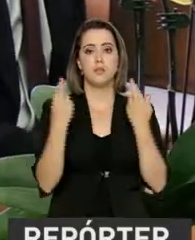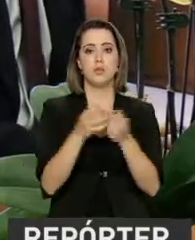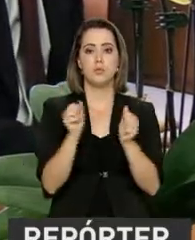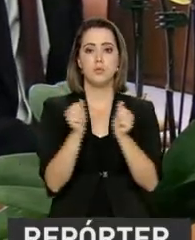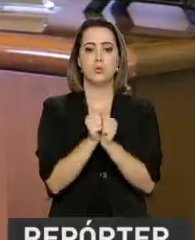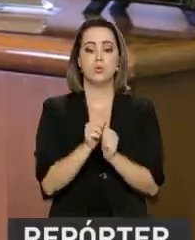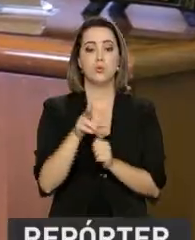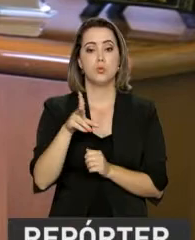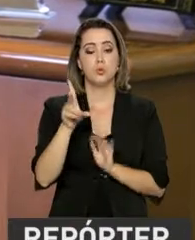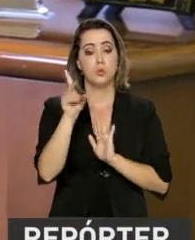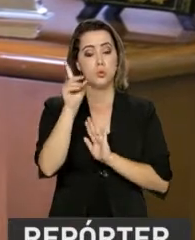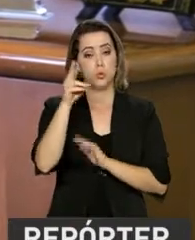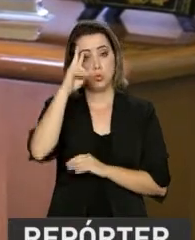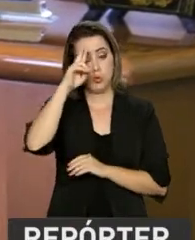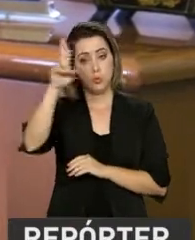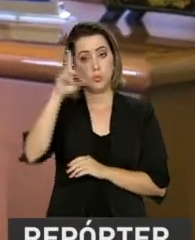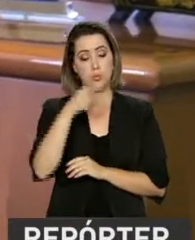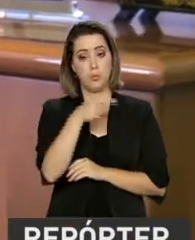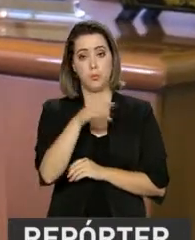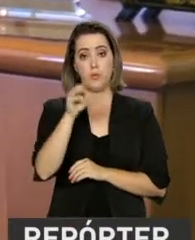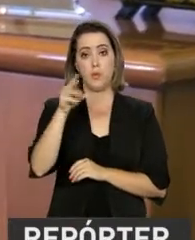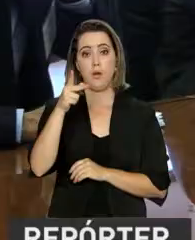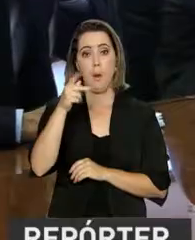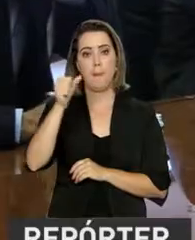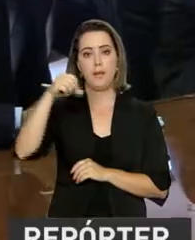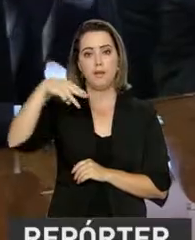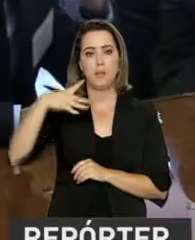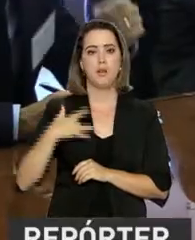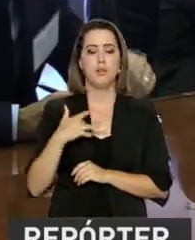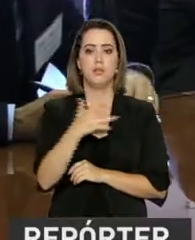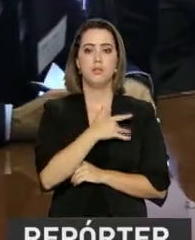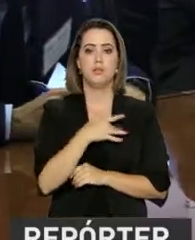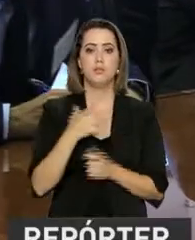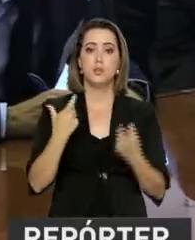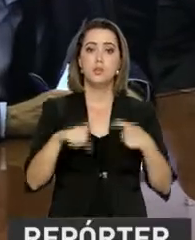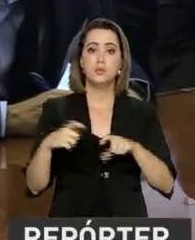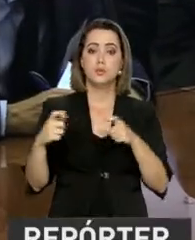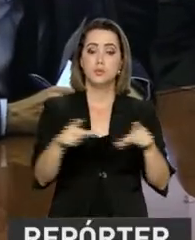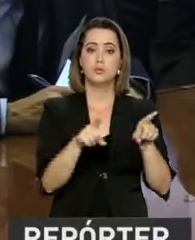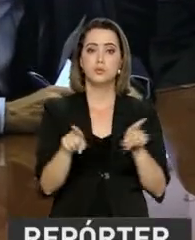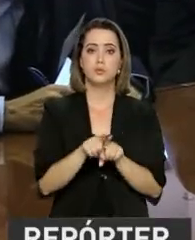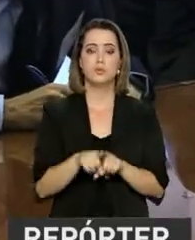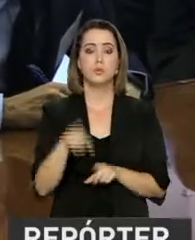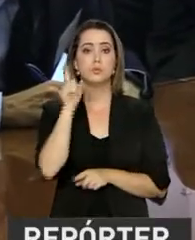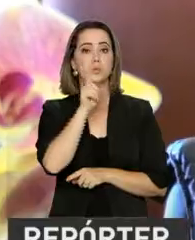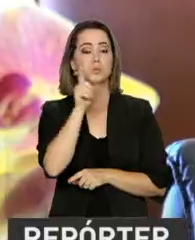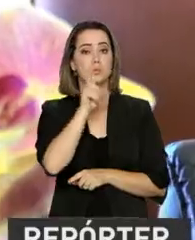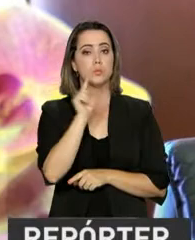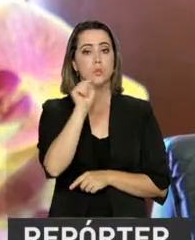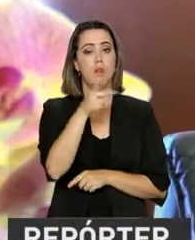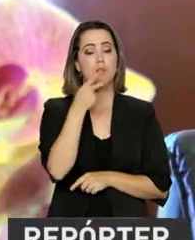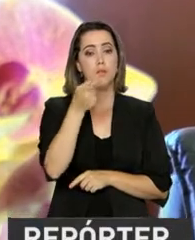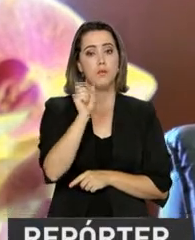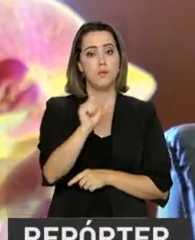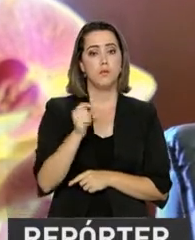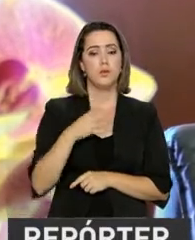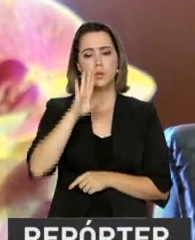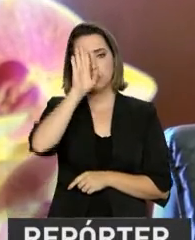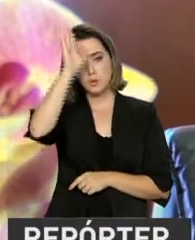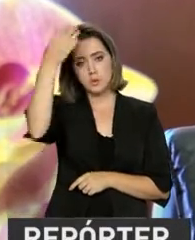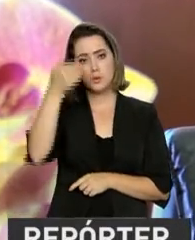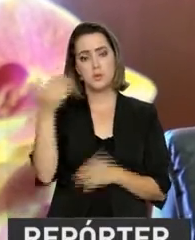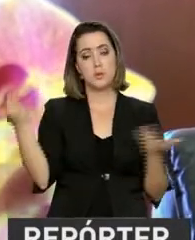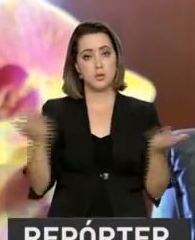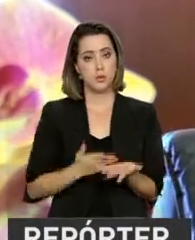da Organização Pan-Americana de Saúde, Carice Etienne, na sede da organização em Washington. Ele falou sobre as